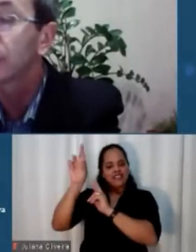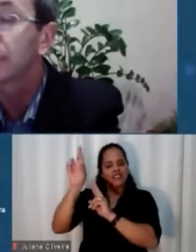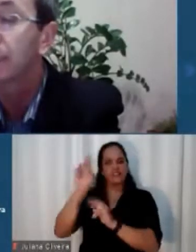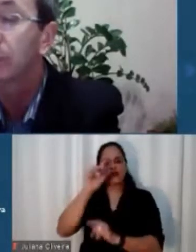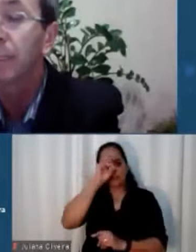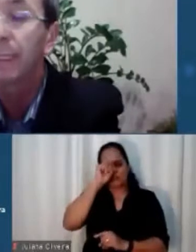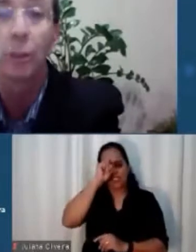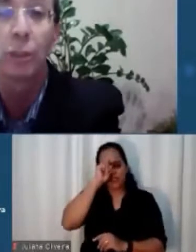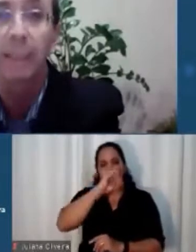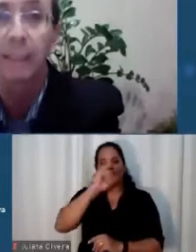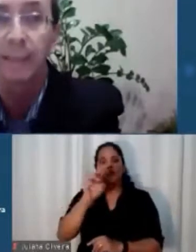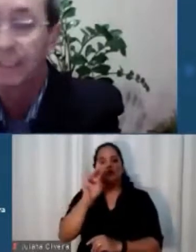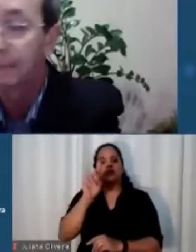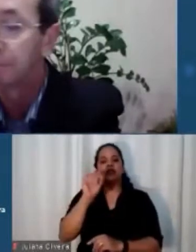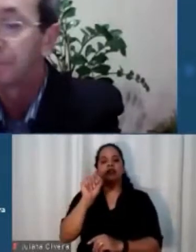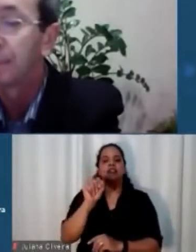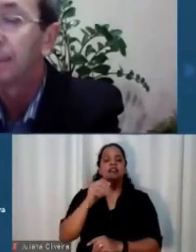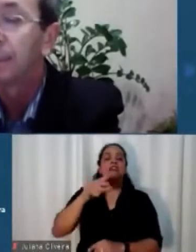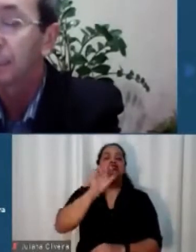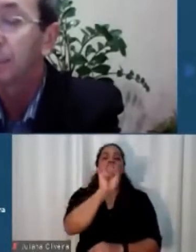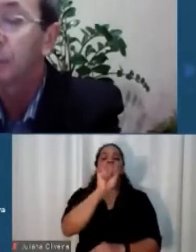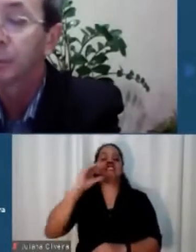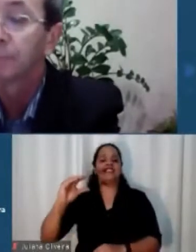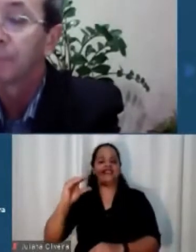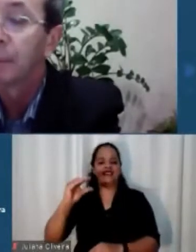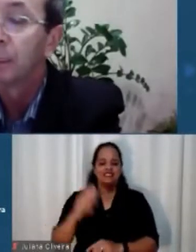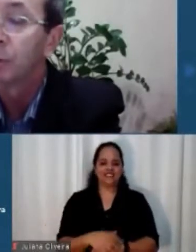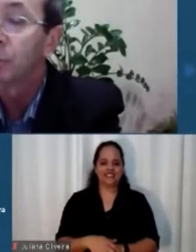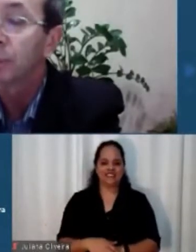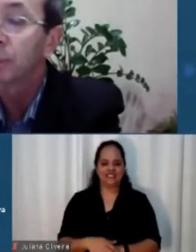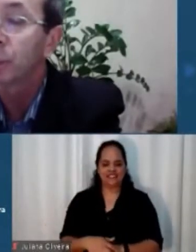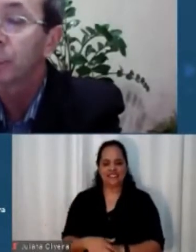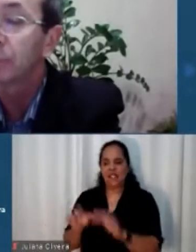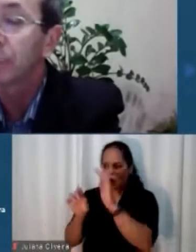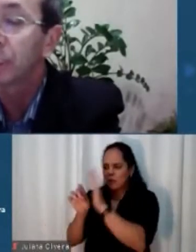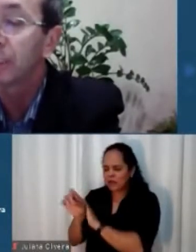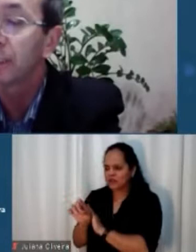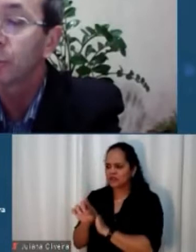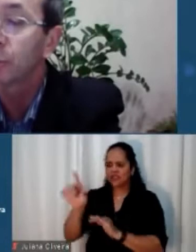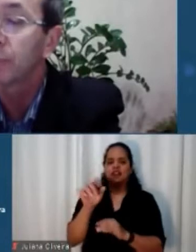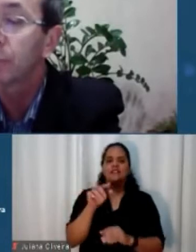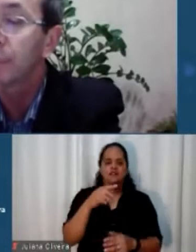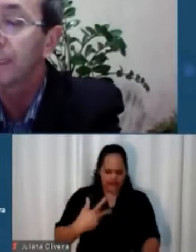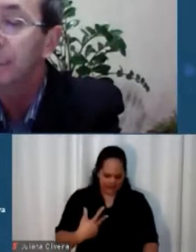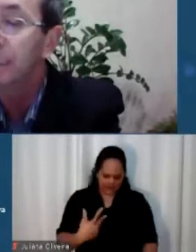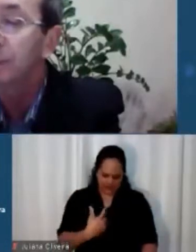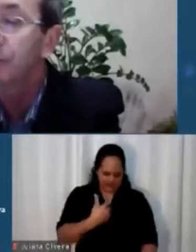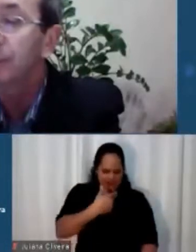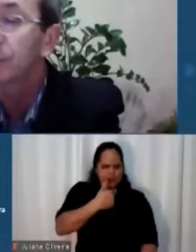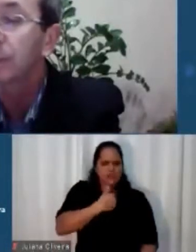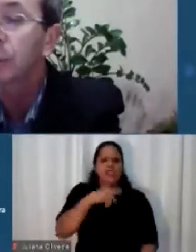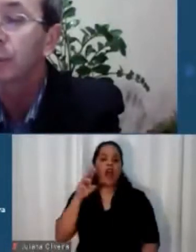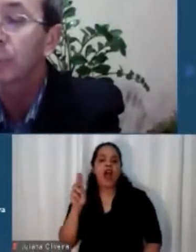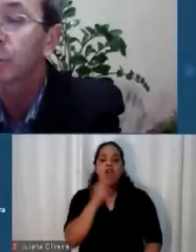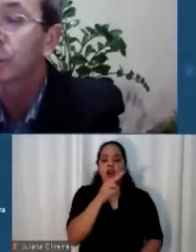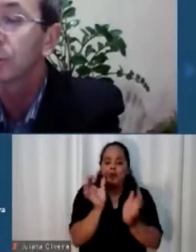Meleiro, Santa Catarina. Ele pergunta: numa cirurgia de emergência, os membros da equipe talvez não estejam de